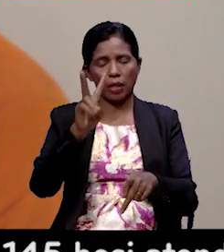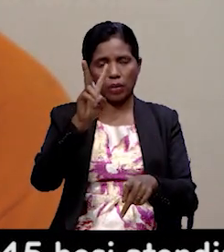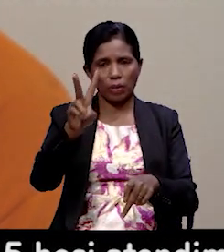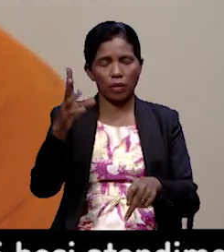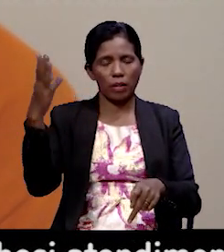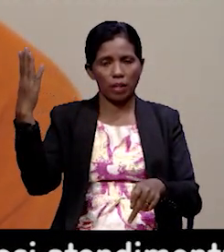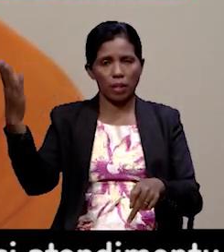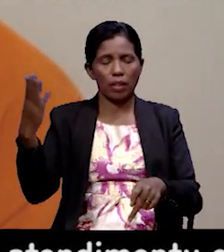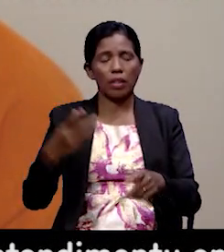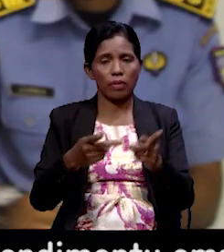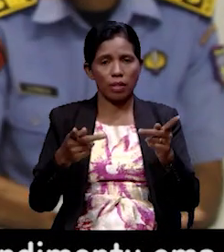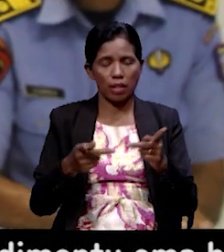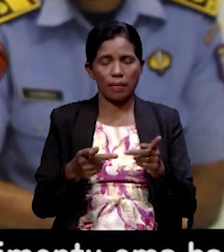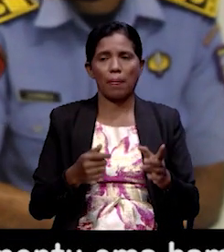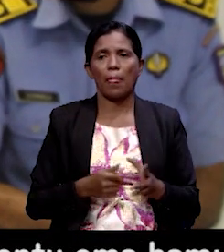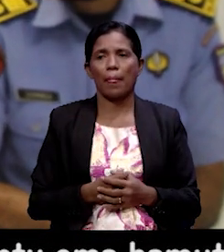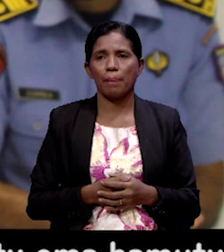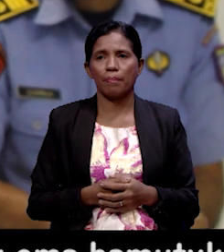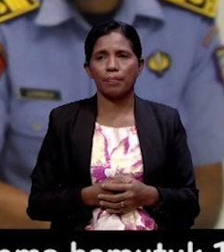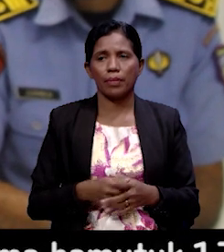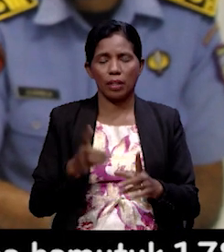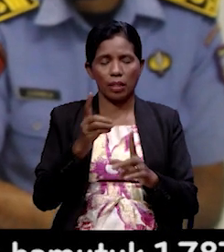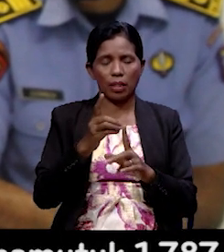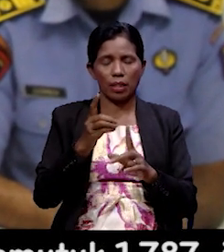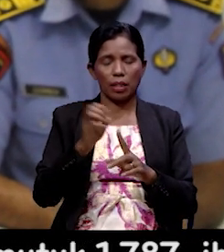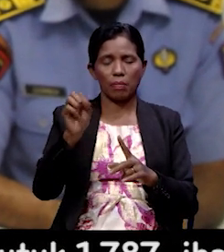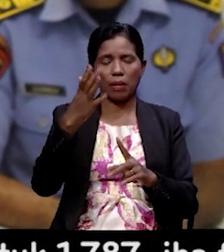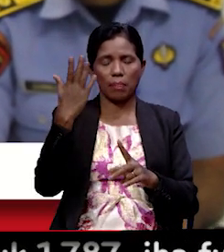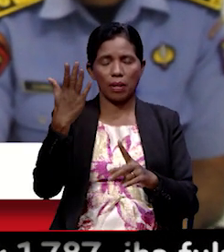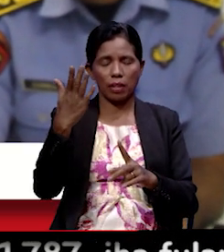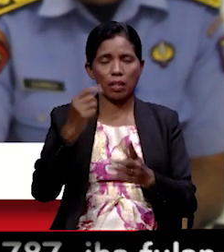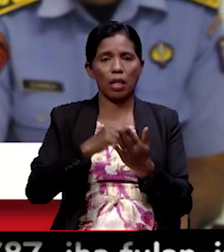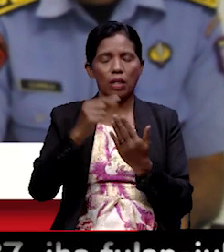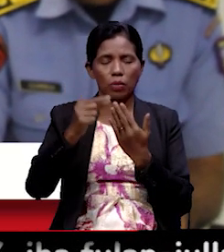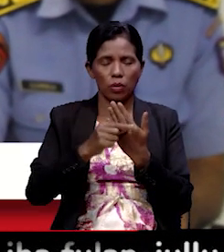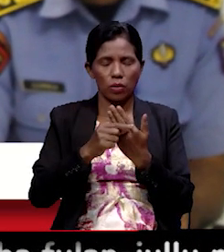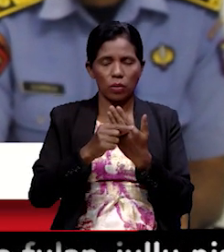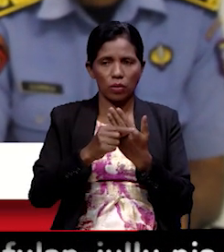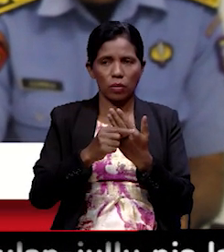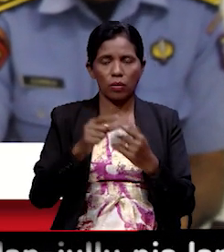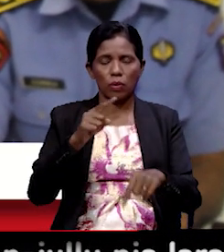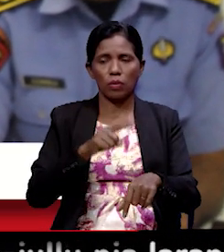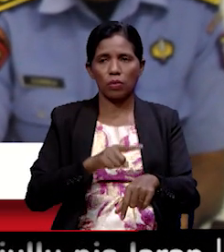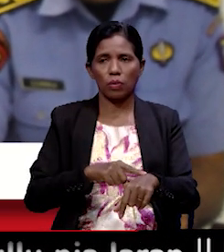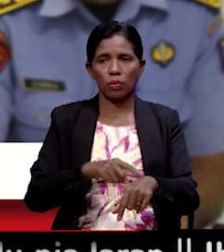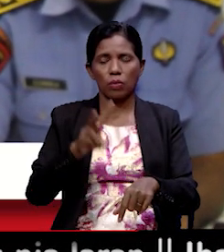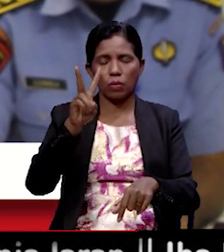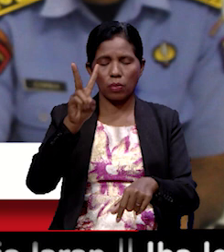área bairro Formosa de Lima. Dia 15 de agosto de 2021, domingo, mais ou menos, tudo, rua